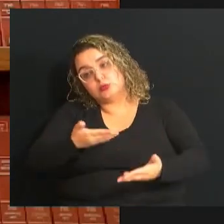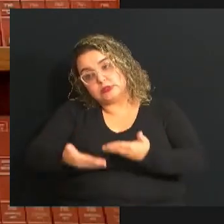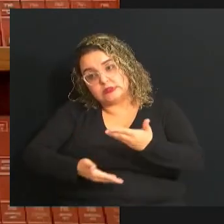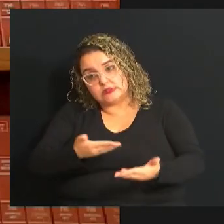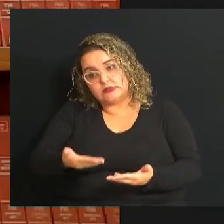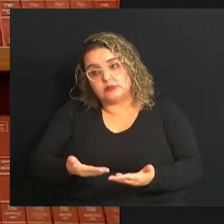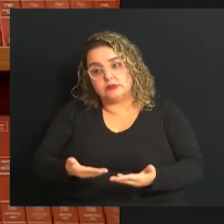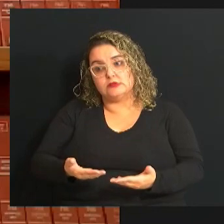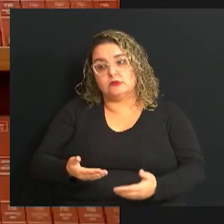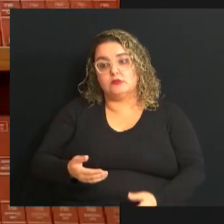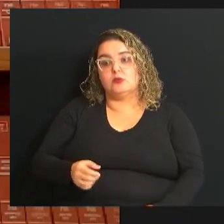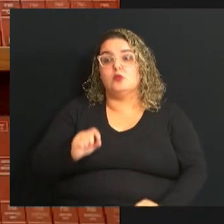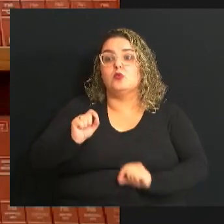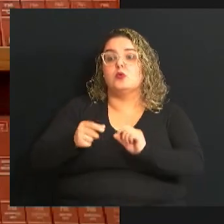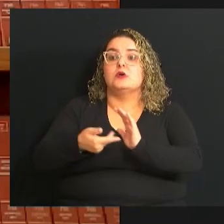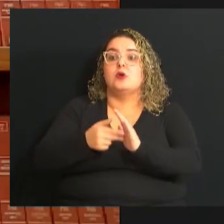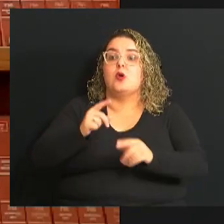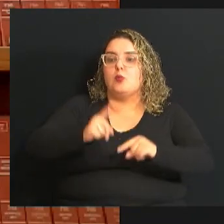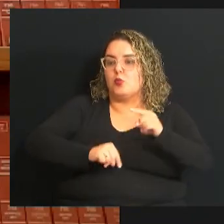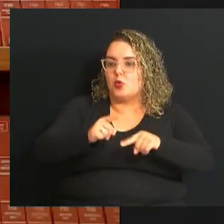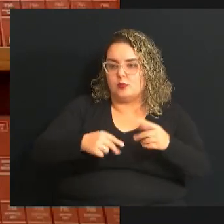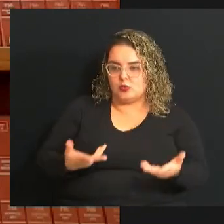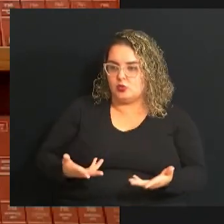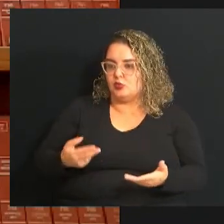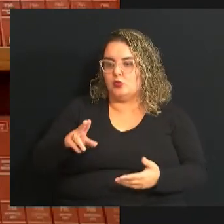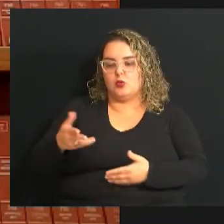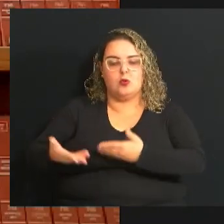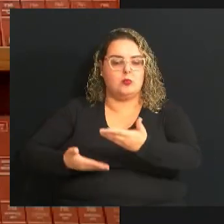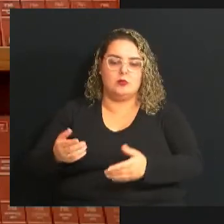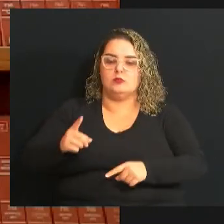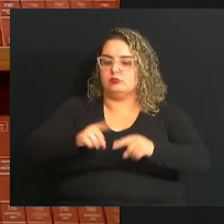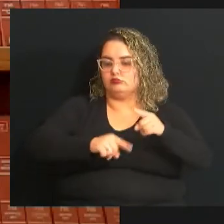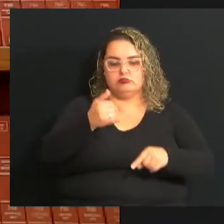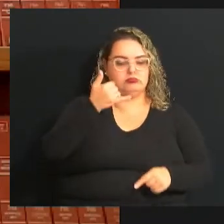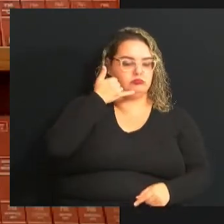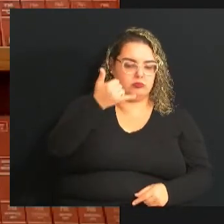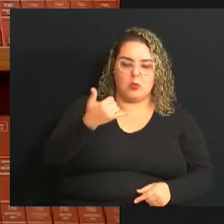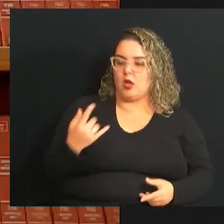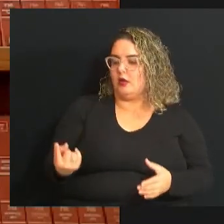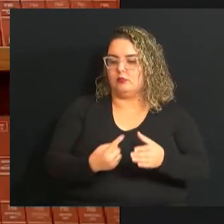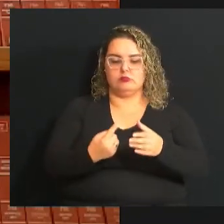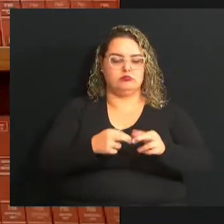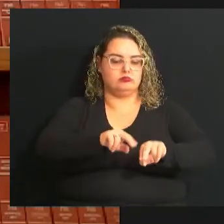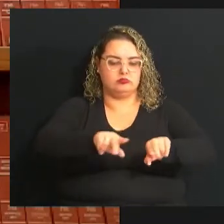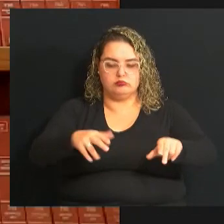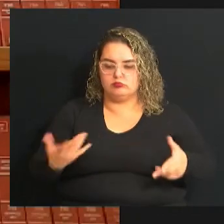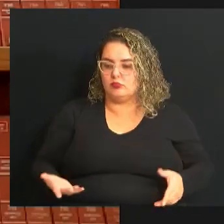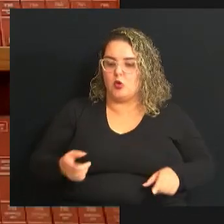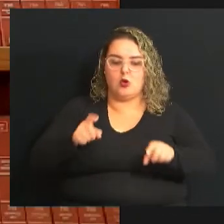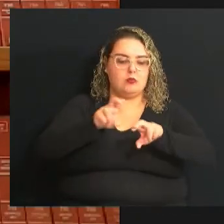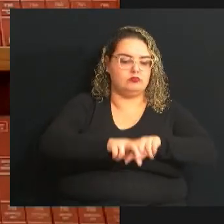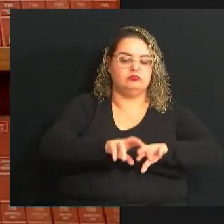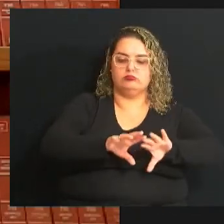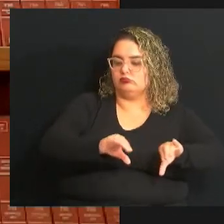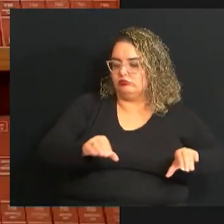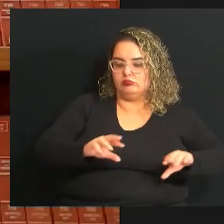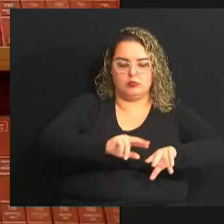número já apareceu no seu vídeo, deixa ele anotado. Esse é o nosso WhatsApp. Pega seu celular, deixa anotado aí. E se tiver